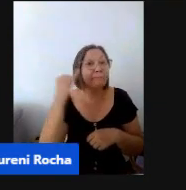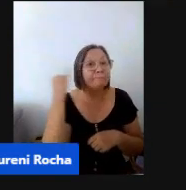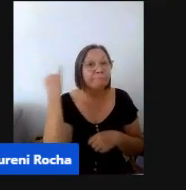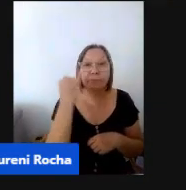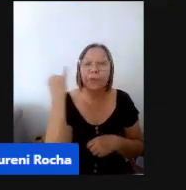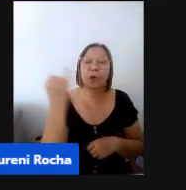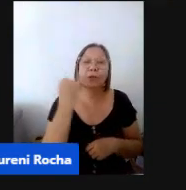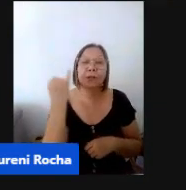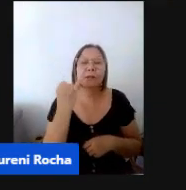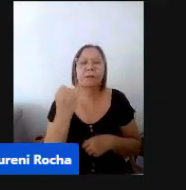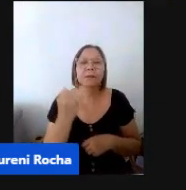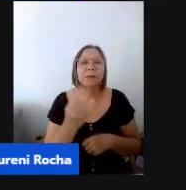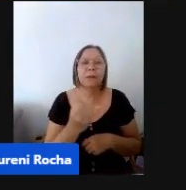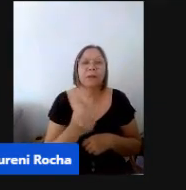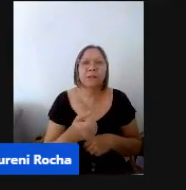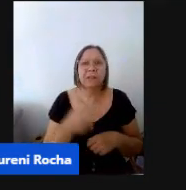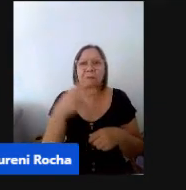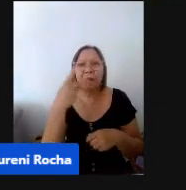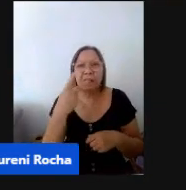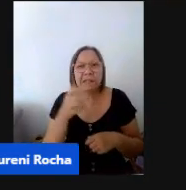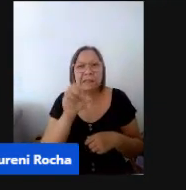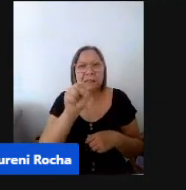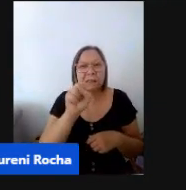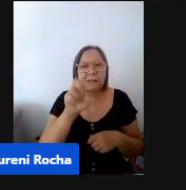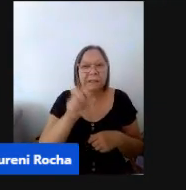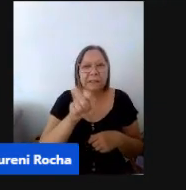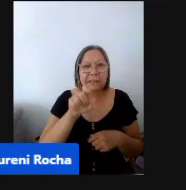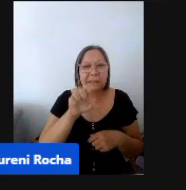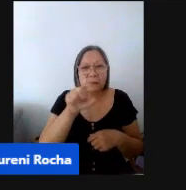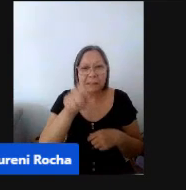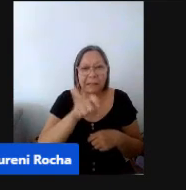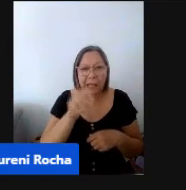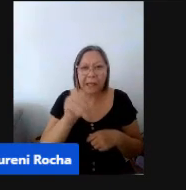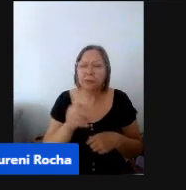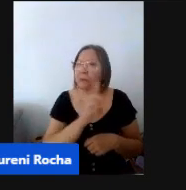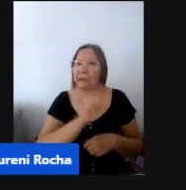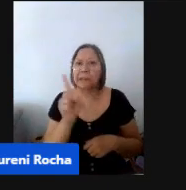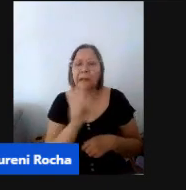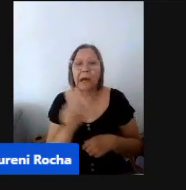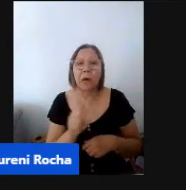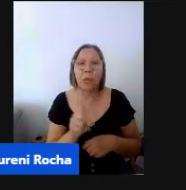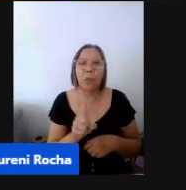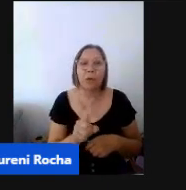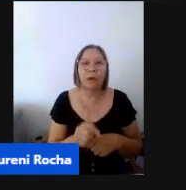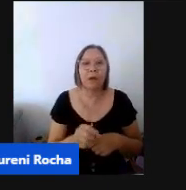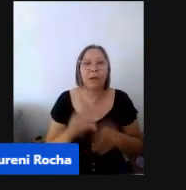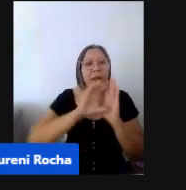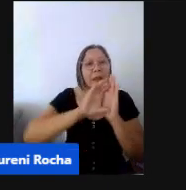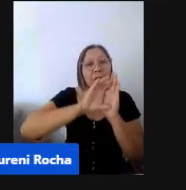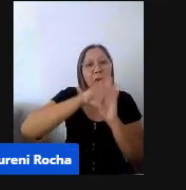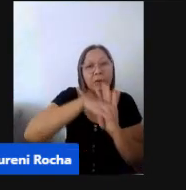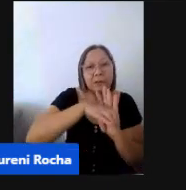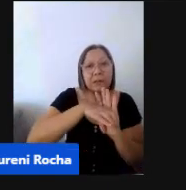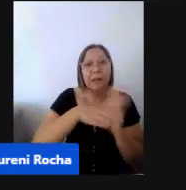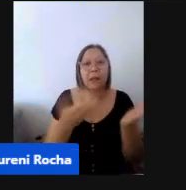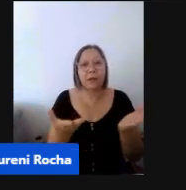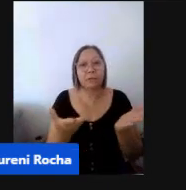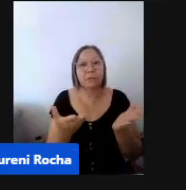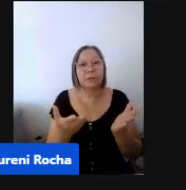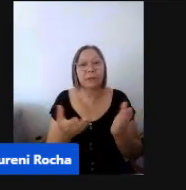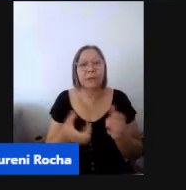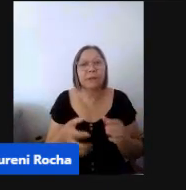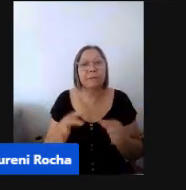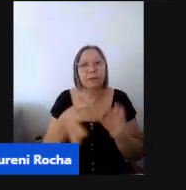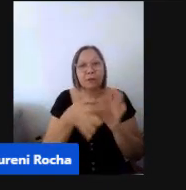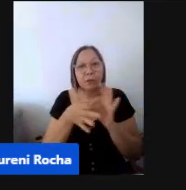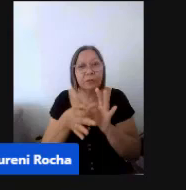falando de sexo. Não. Sexualidade, por definição científica e conceitual, tem a ver com os nossos vínculos, com os